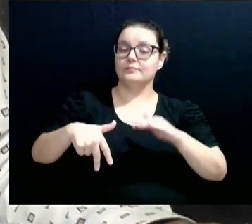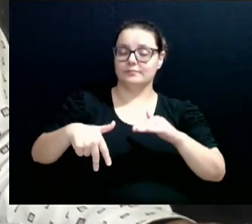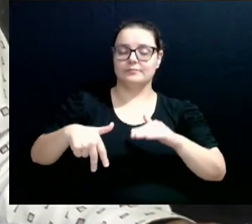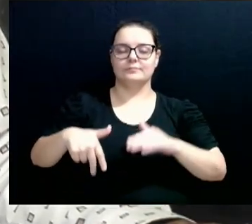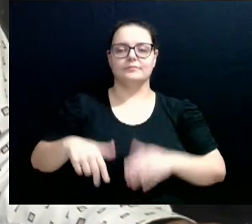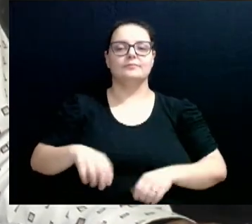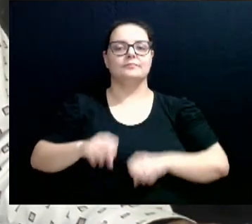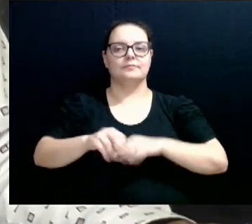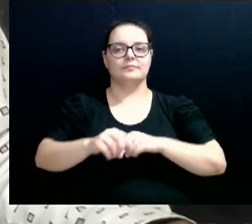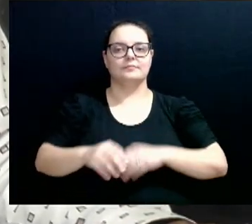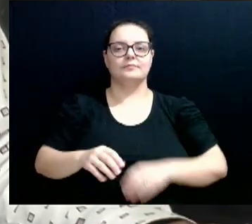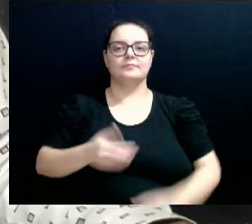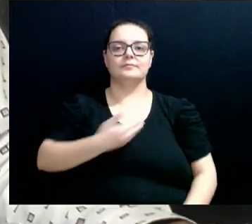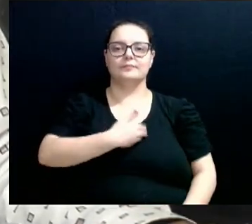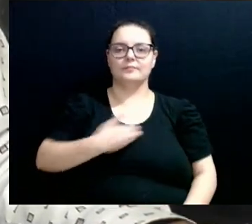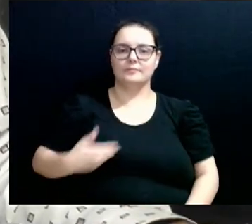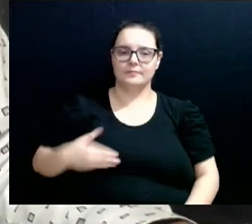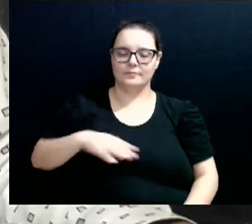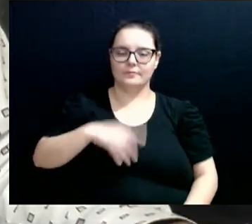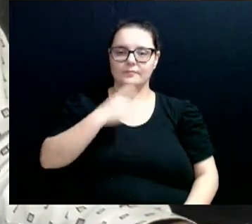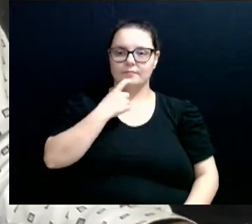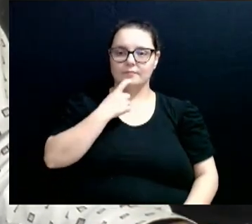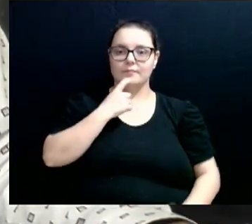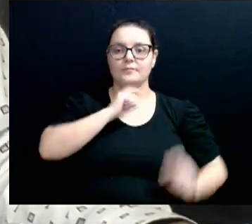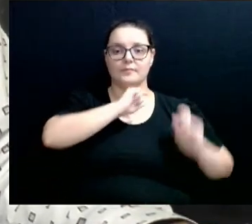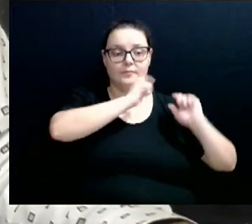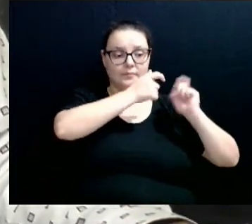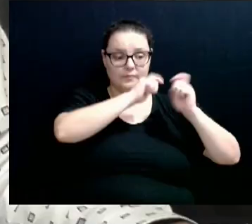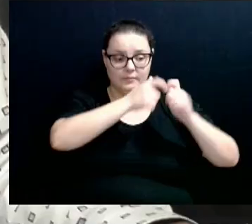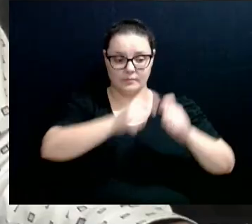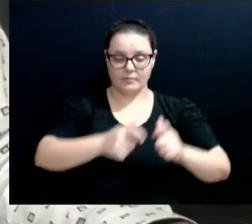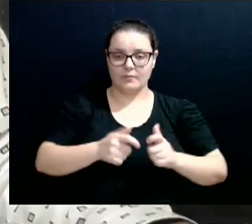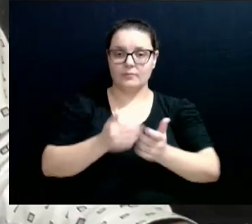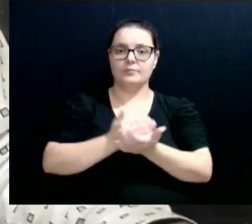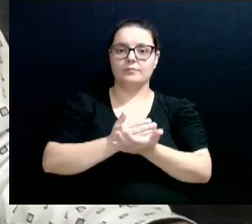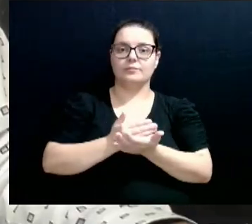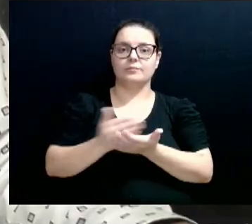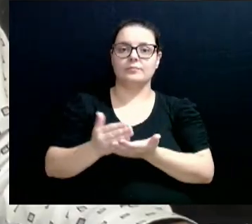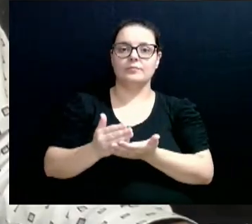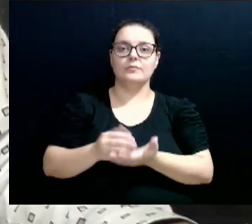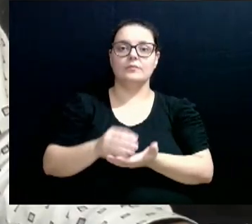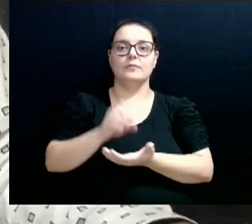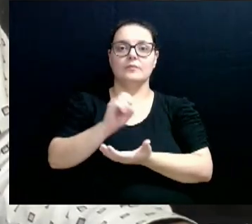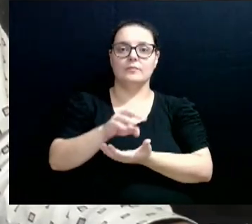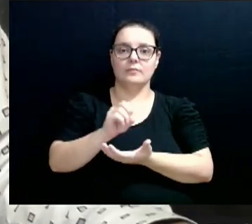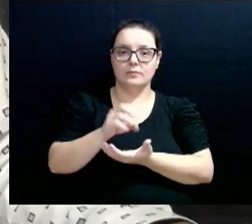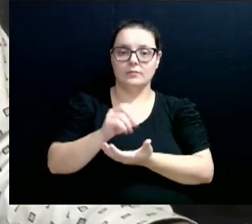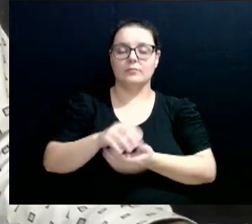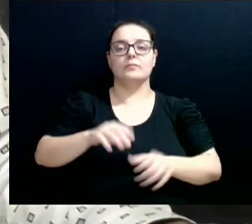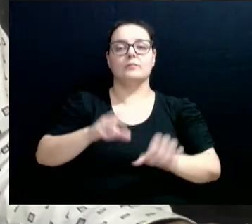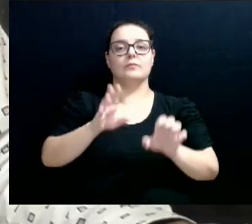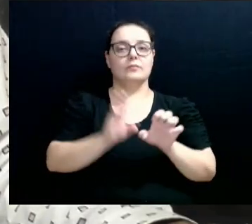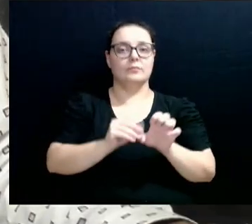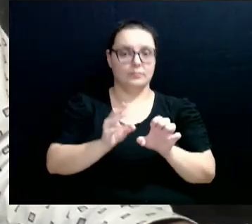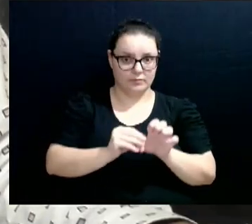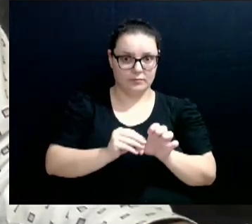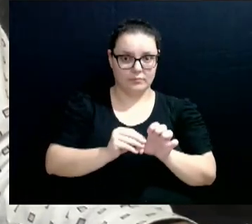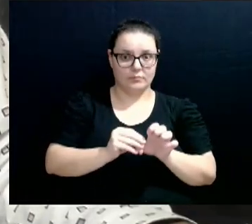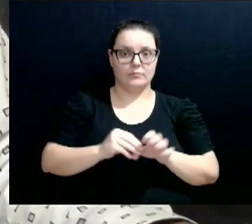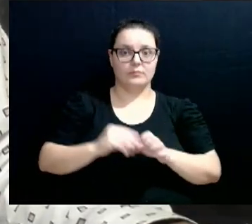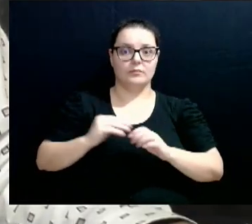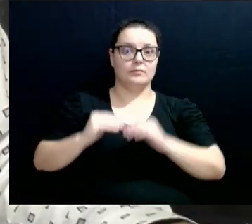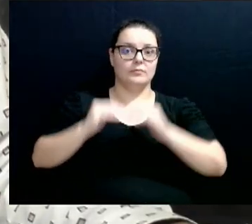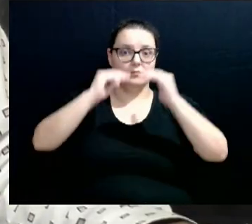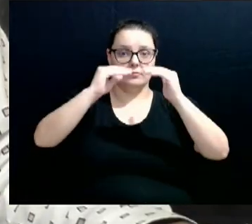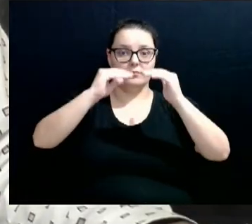cidade. Com uma trajetória que começa como alfabetizador de adultos e chega ao alto escalão da Prefeitura de